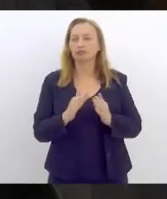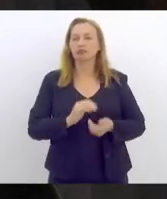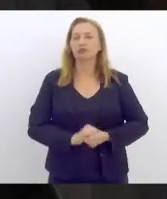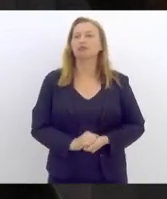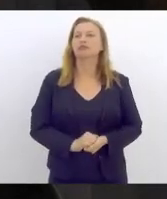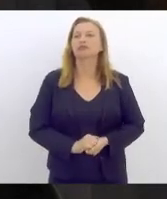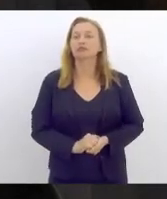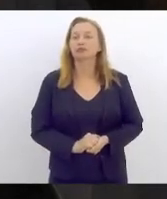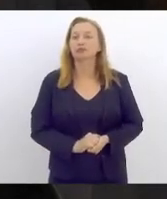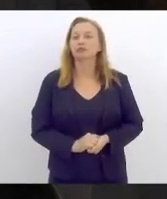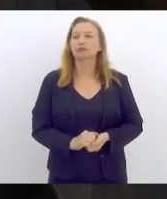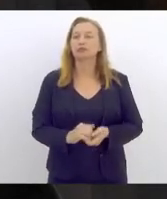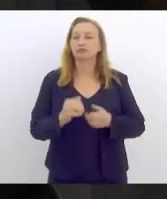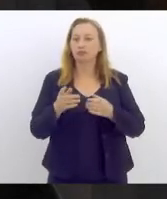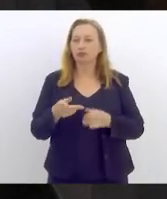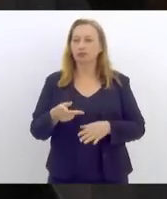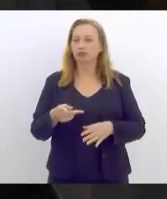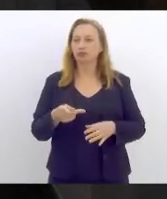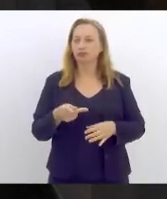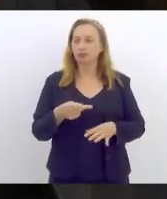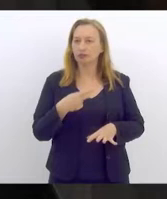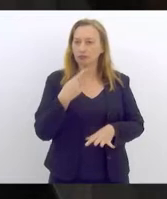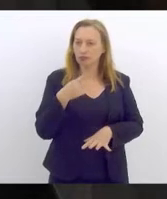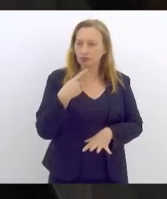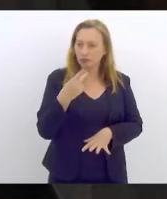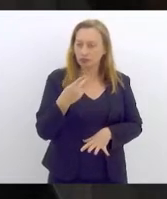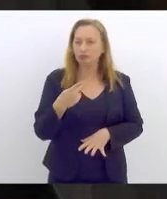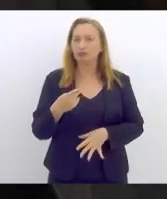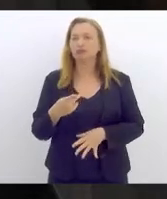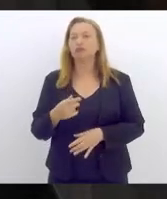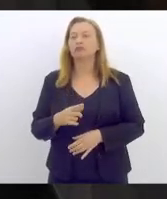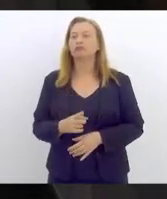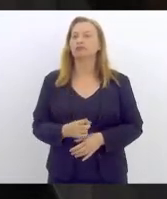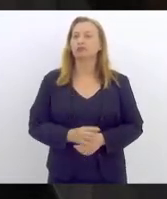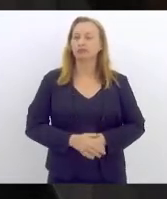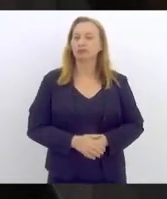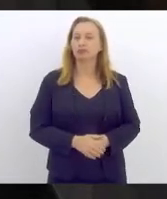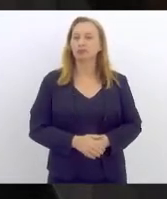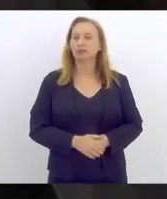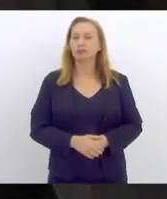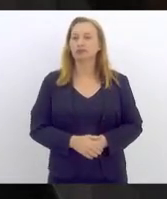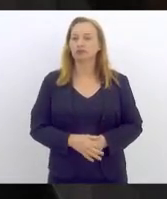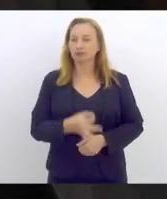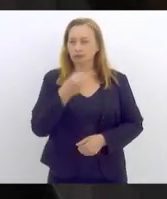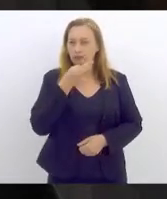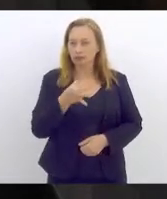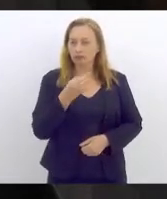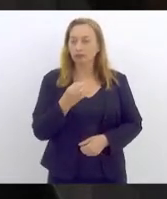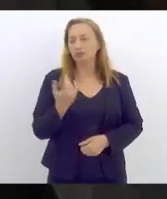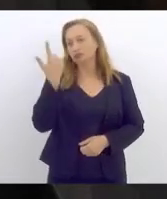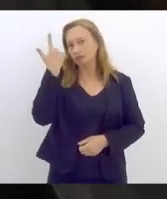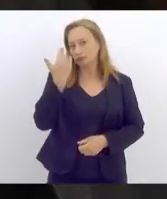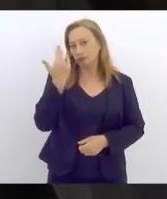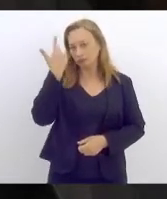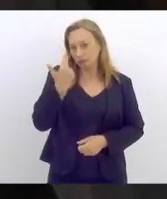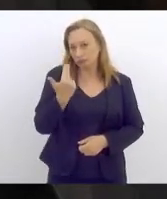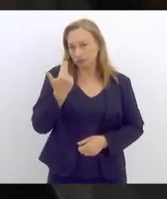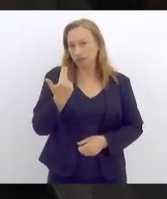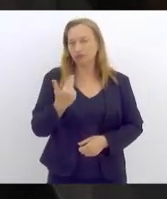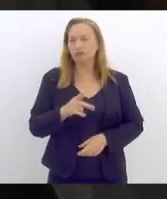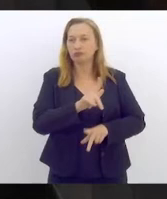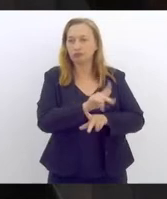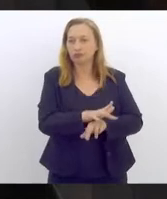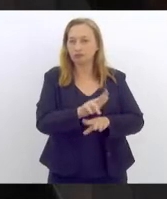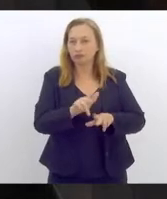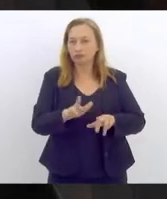tô comunicando oficialmente a nossa posição porque é muito comum os